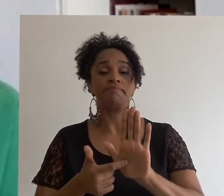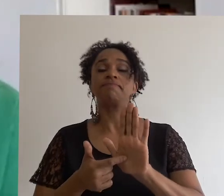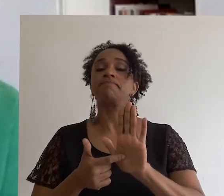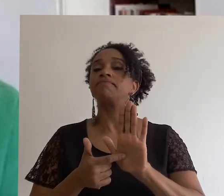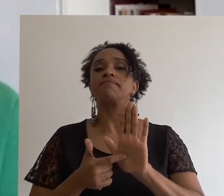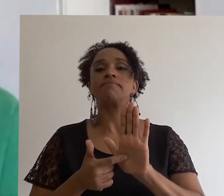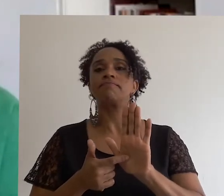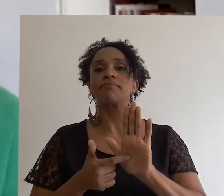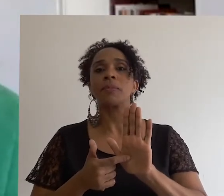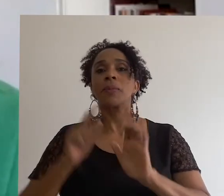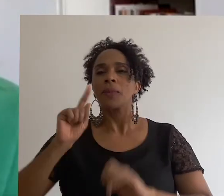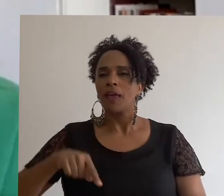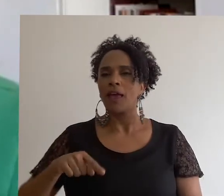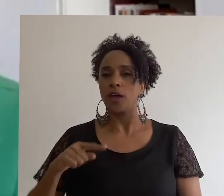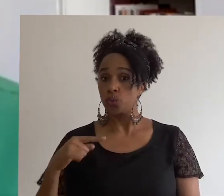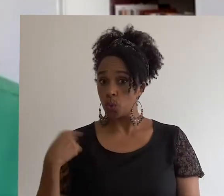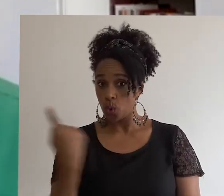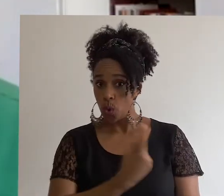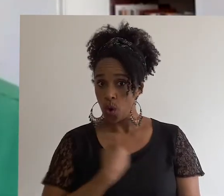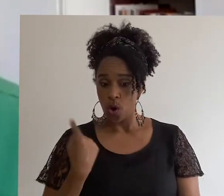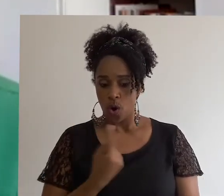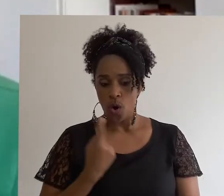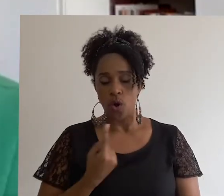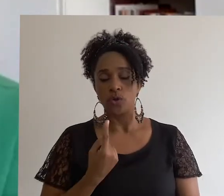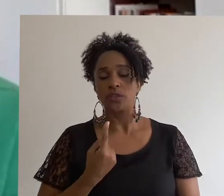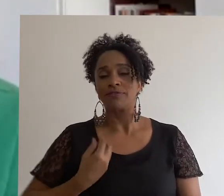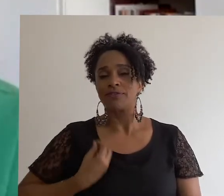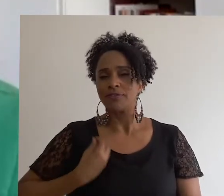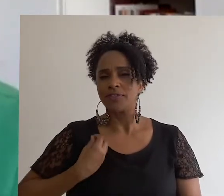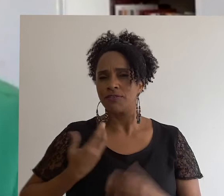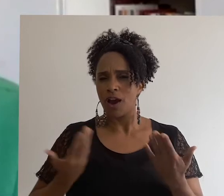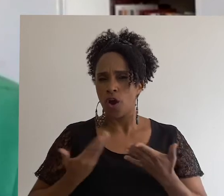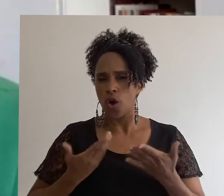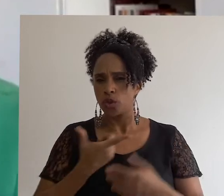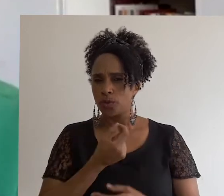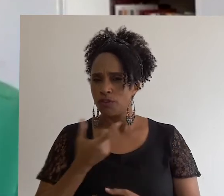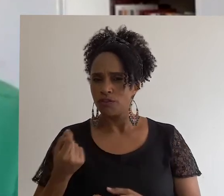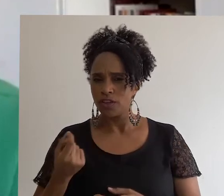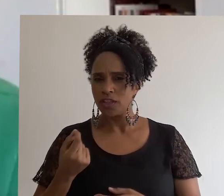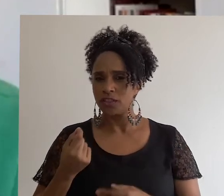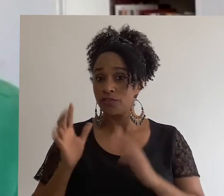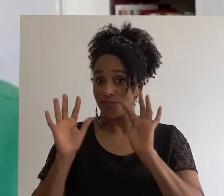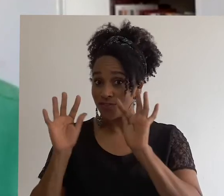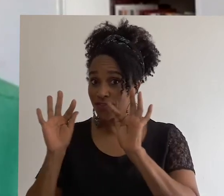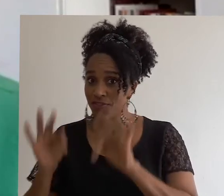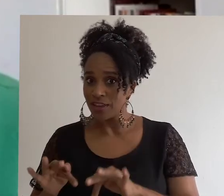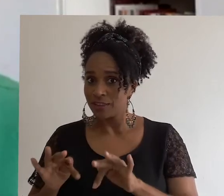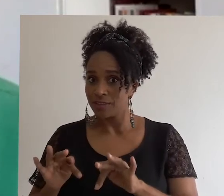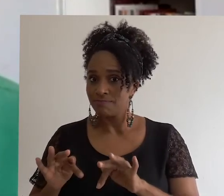balanço, que nós estamos terminando o ano de 2020 de uma forma, de um